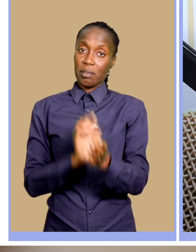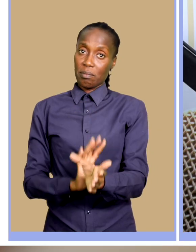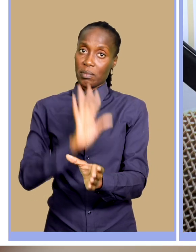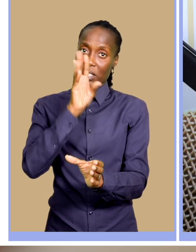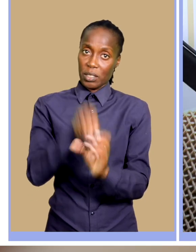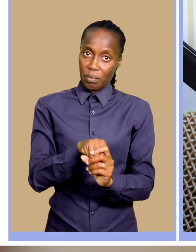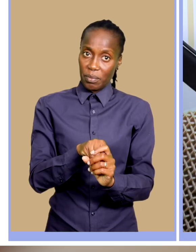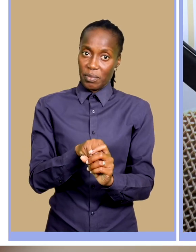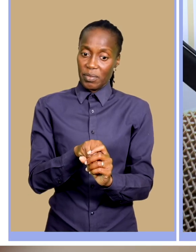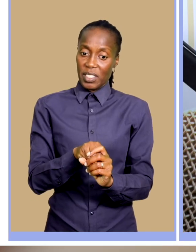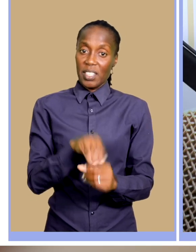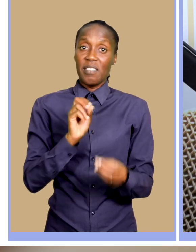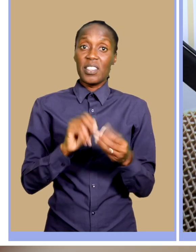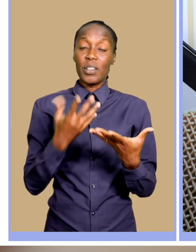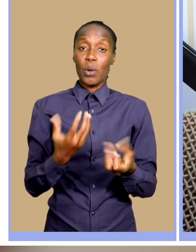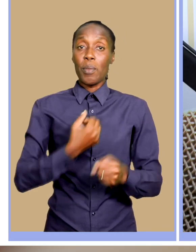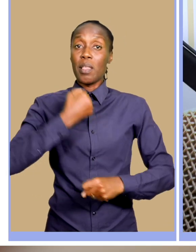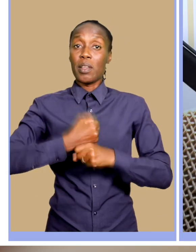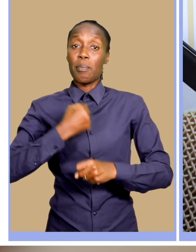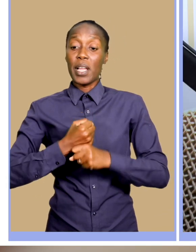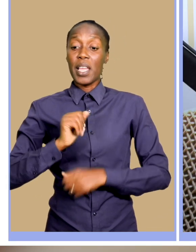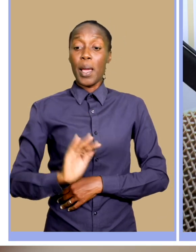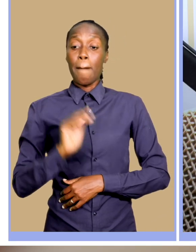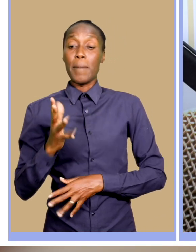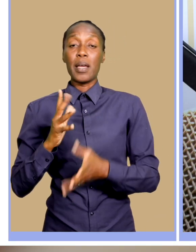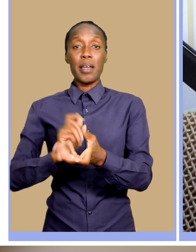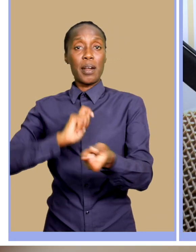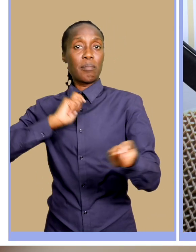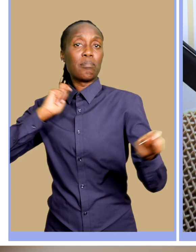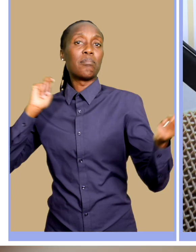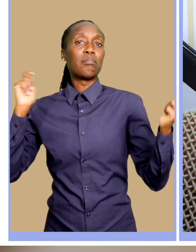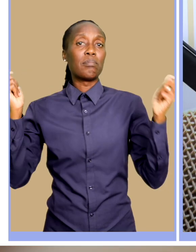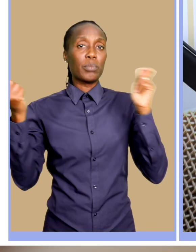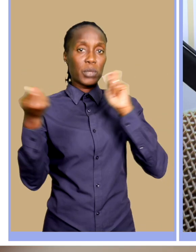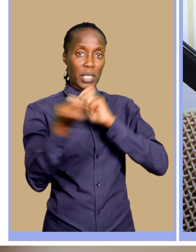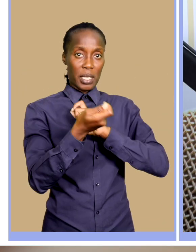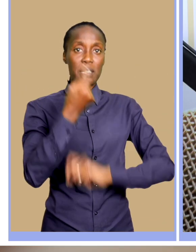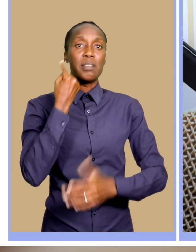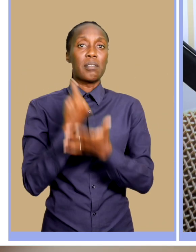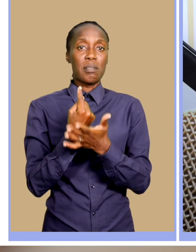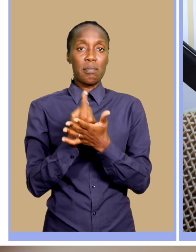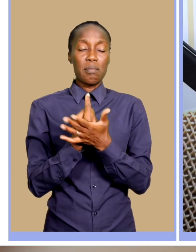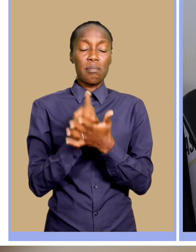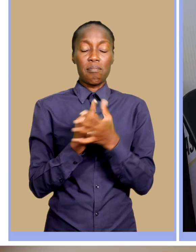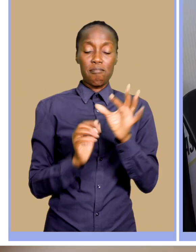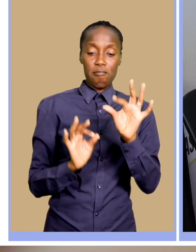em ações para nos adaptarmos. E estas ações devem ser ações